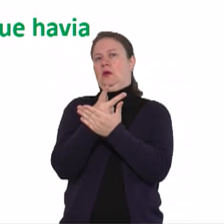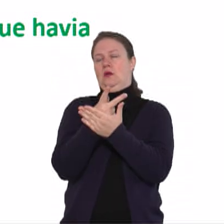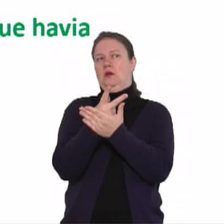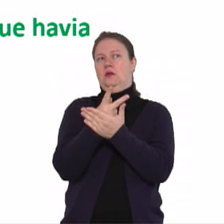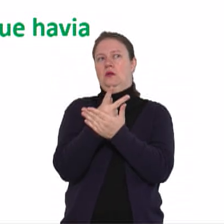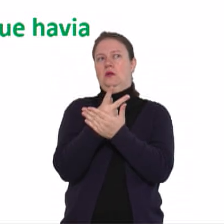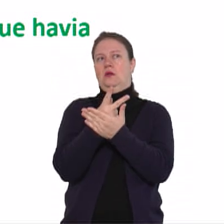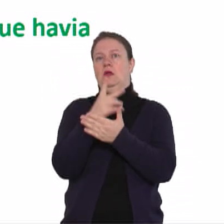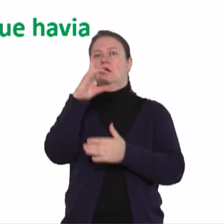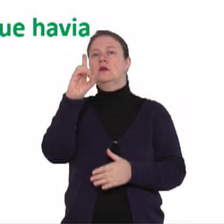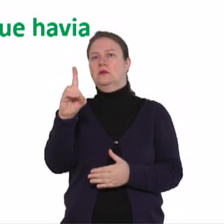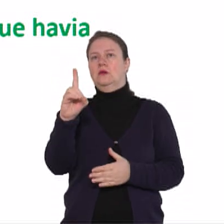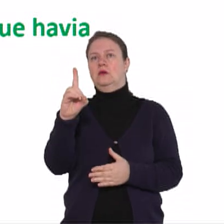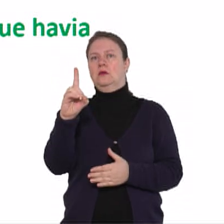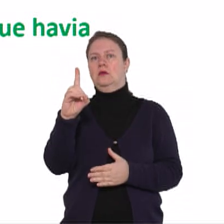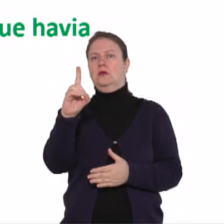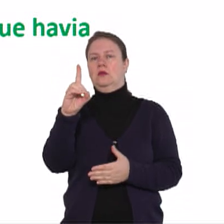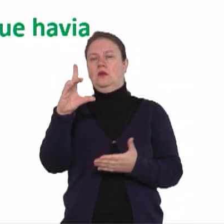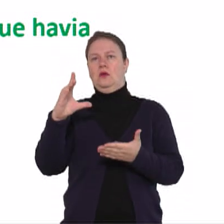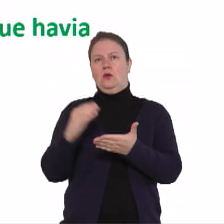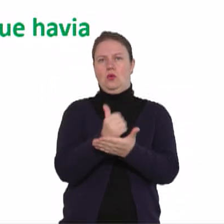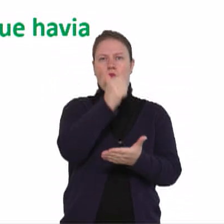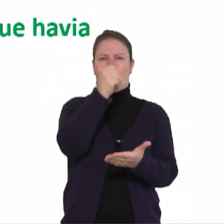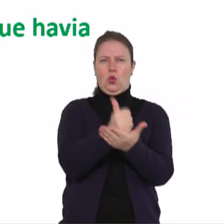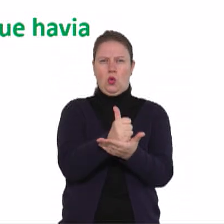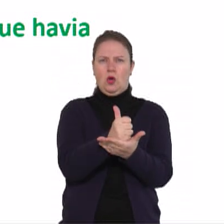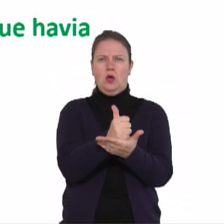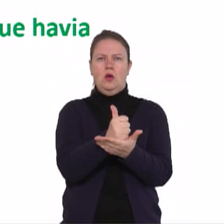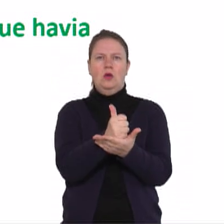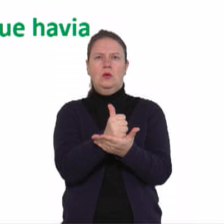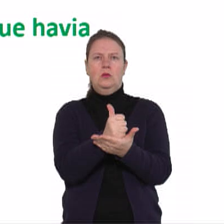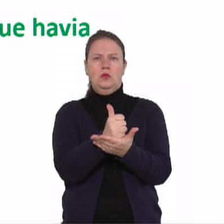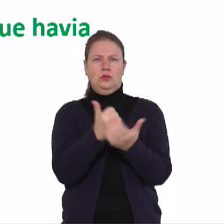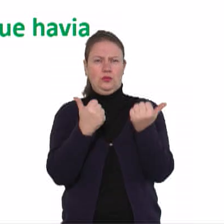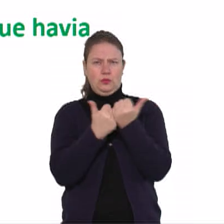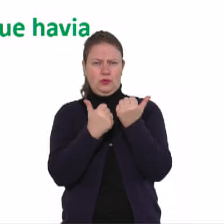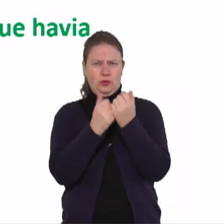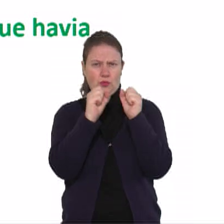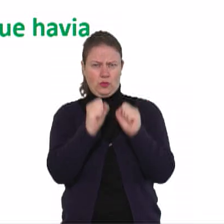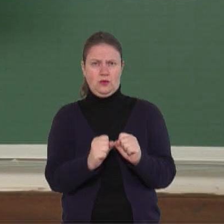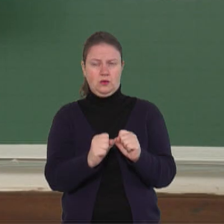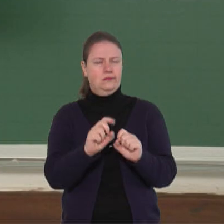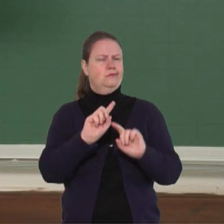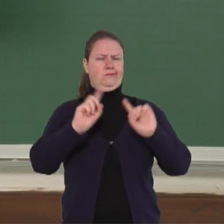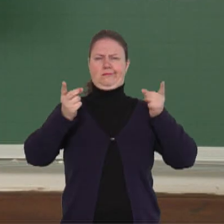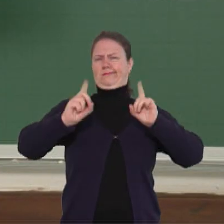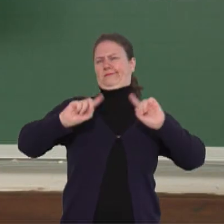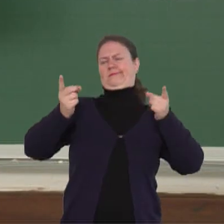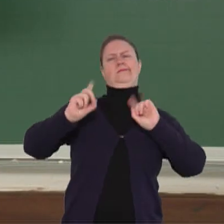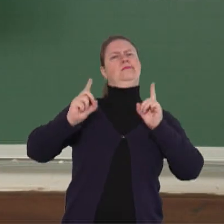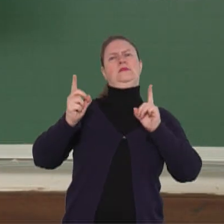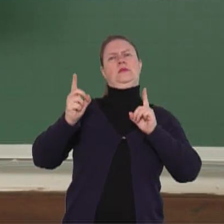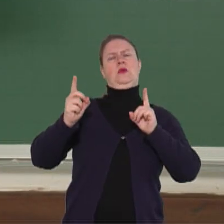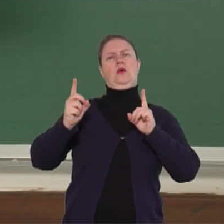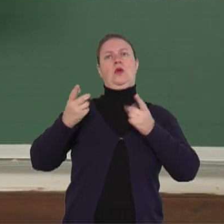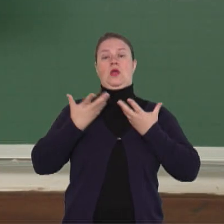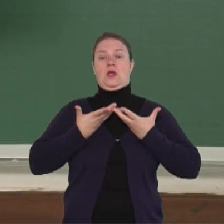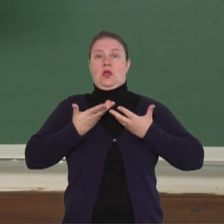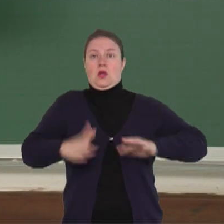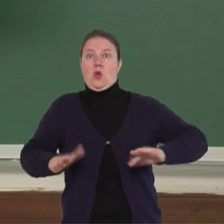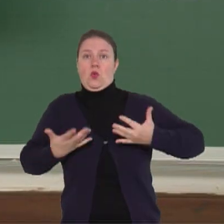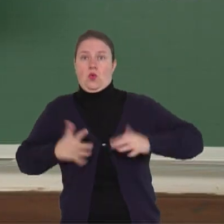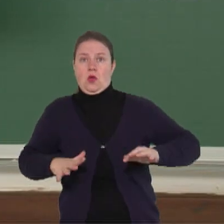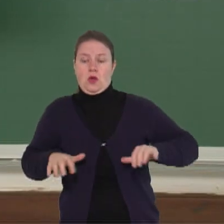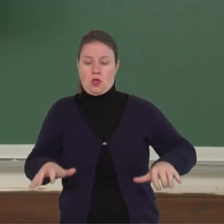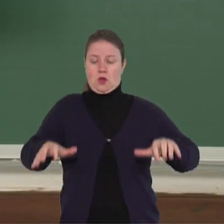essa, né? O golpe 18 Brumário restituiu o poder da nobreza francesa? Claro que não, né? Eles justamente não queriam mais a